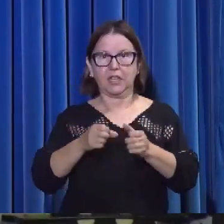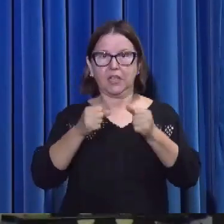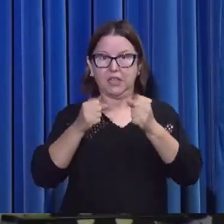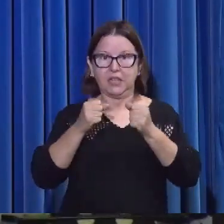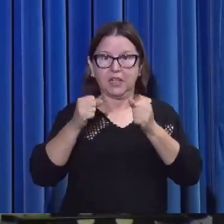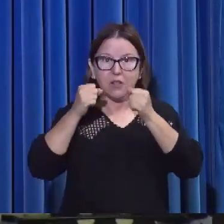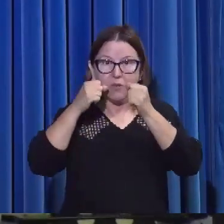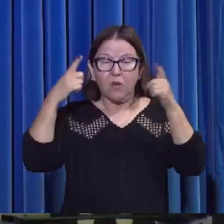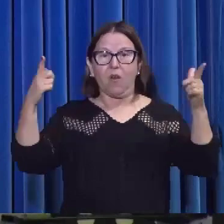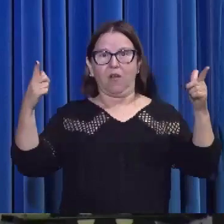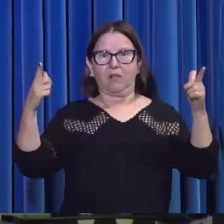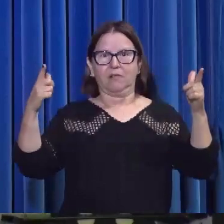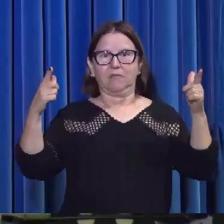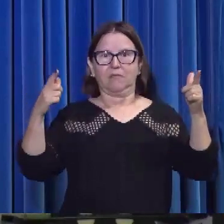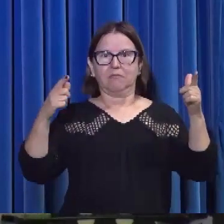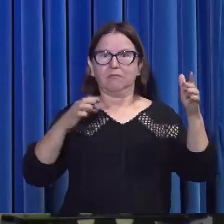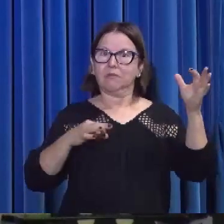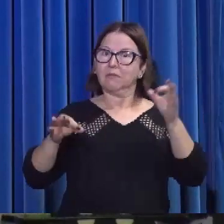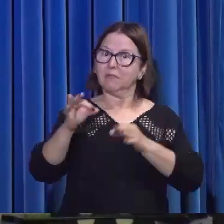prepara-te.